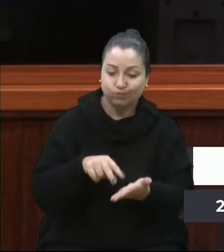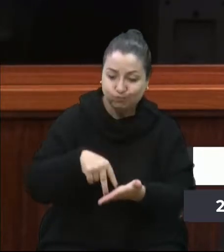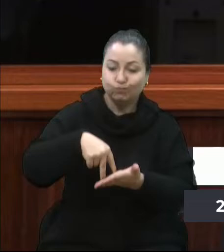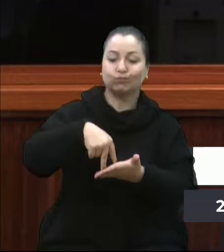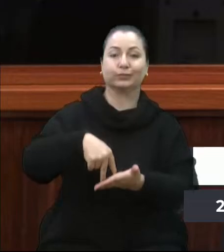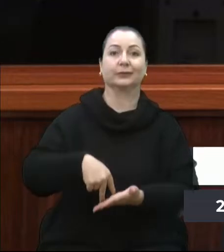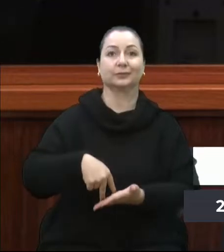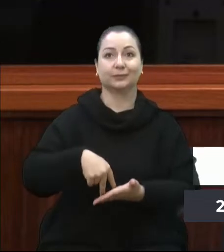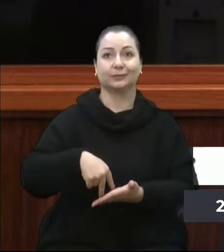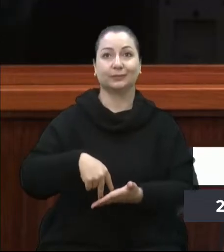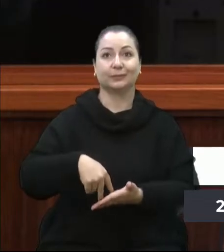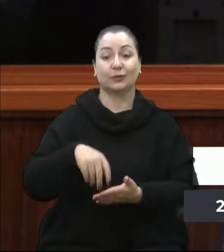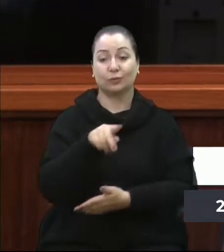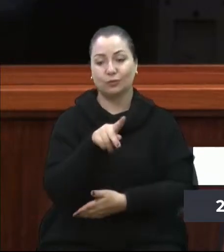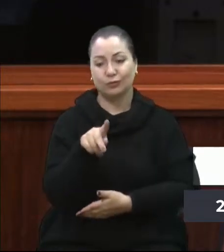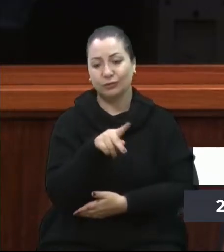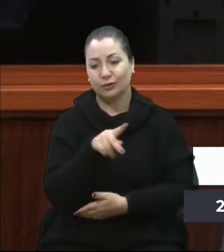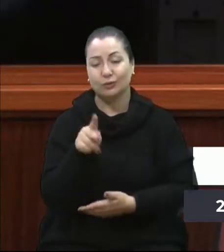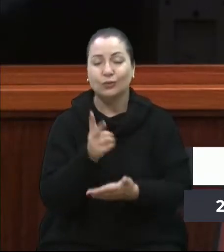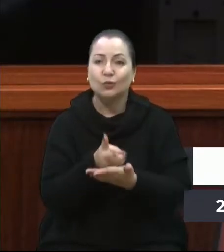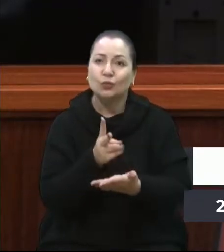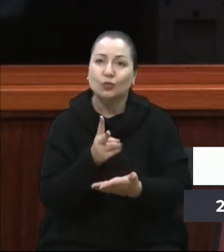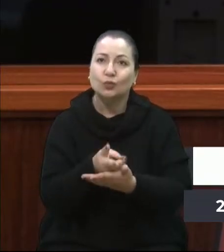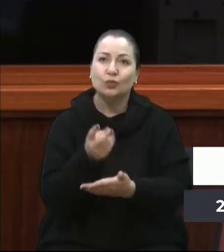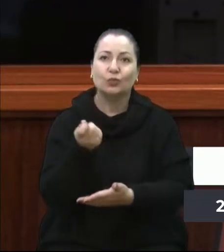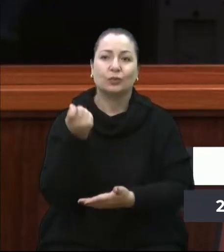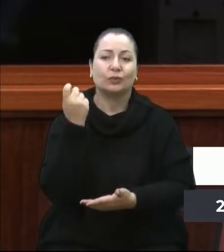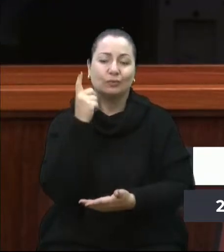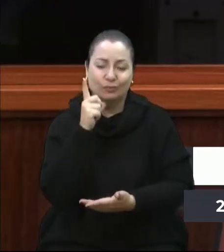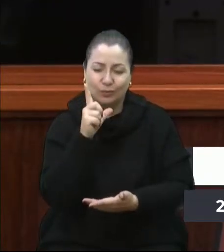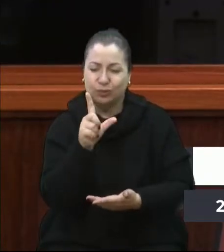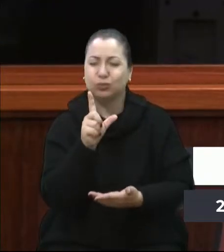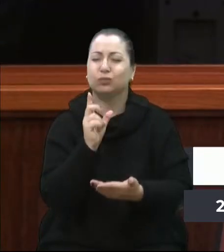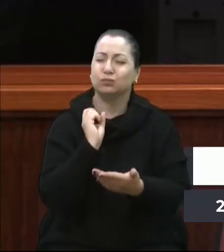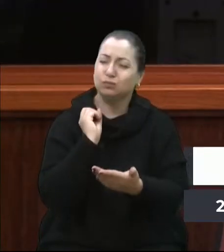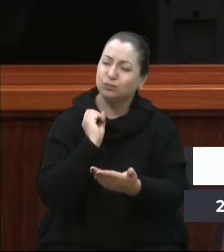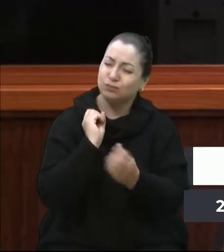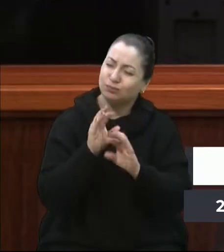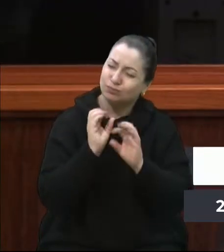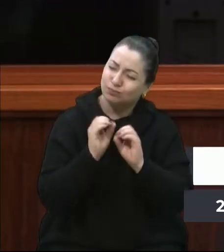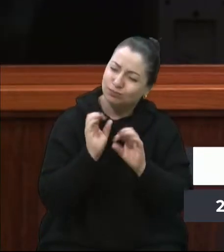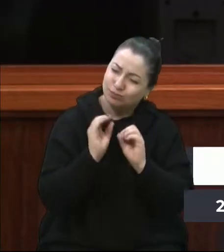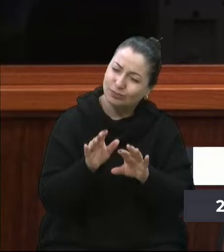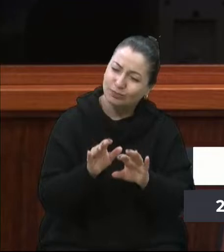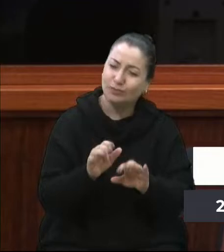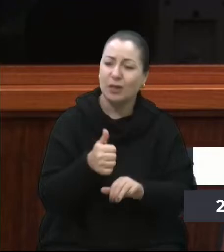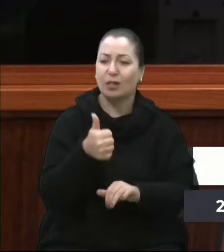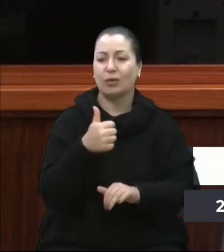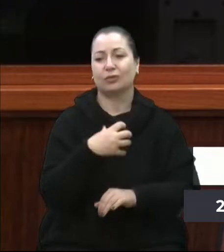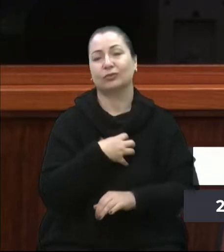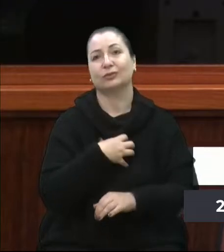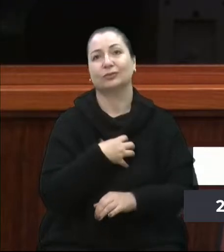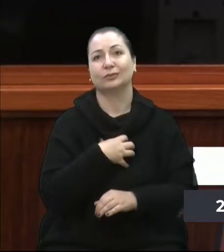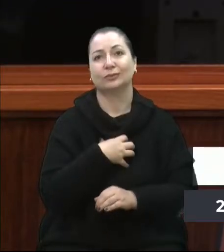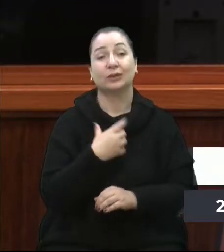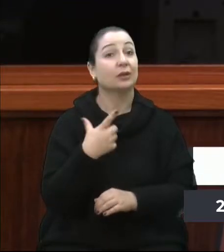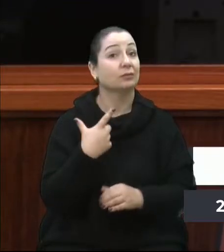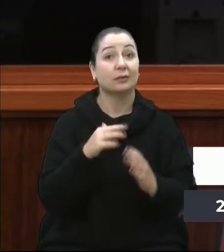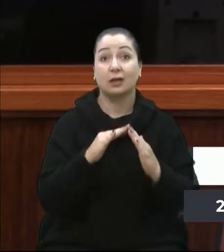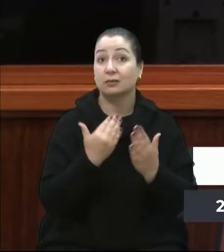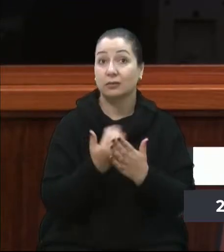com que os professores continuem conseguindo dar as suas aulas da melhor forma possível. Não existe escola sem